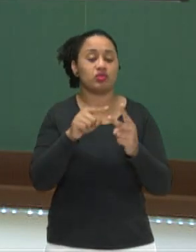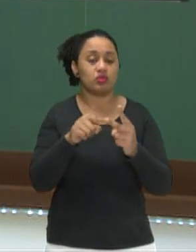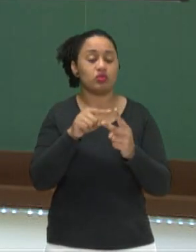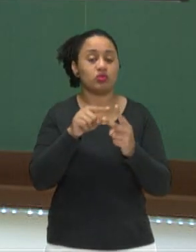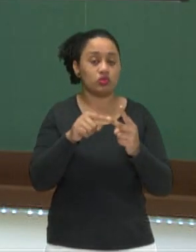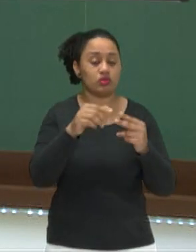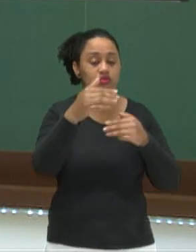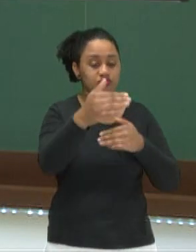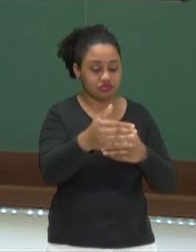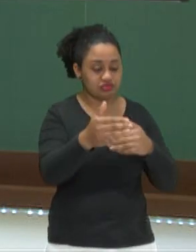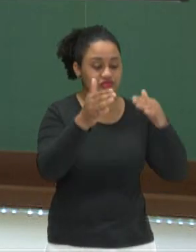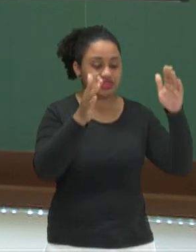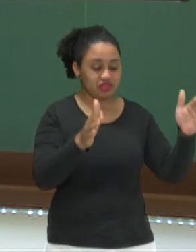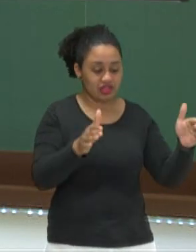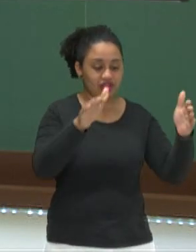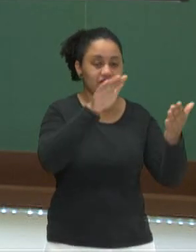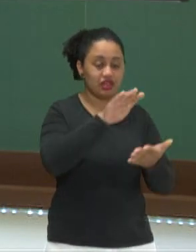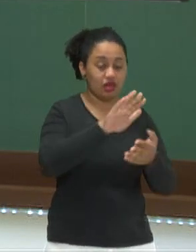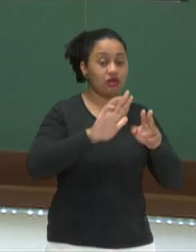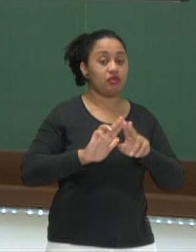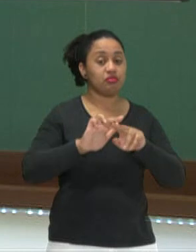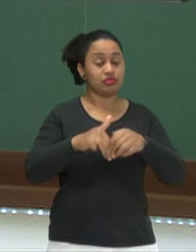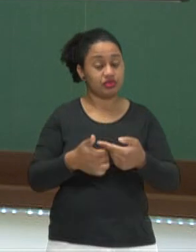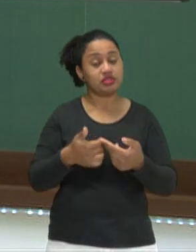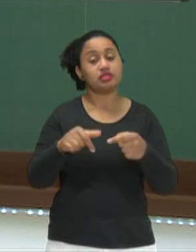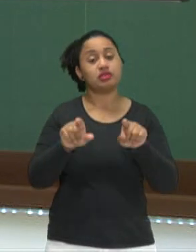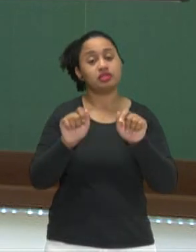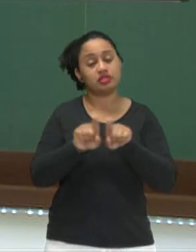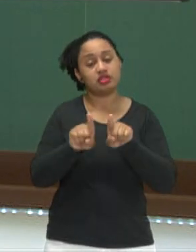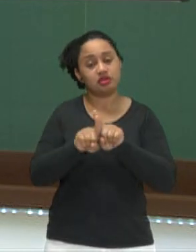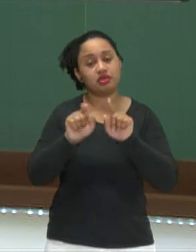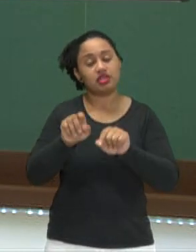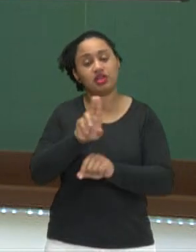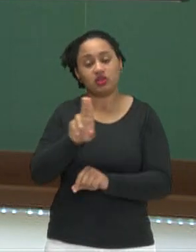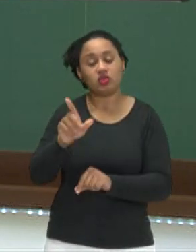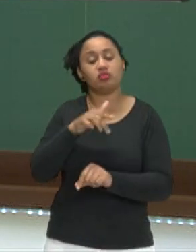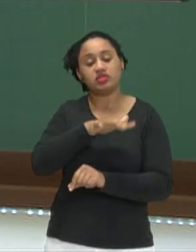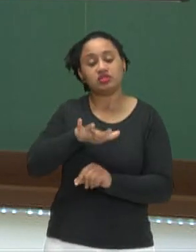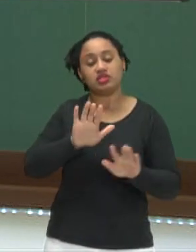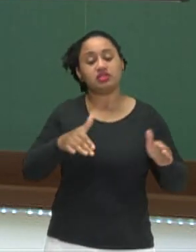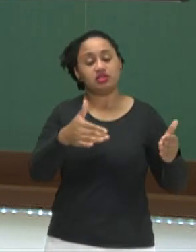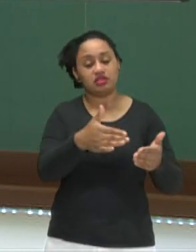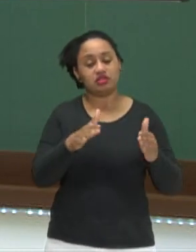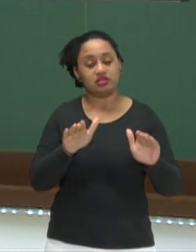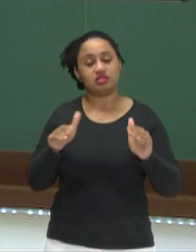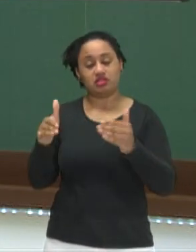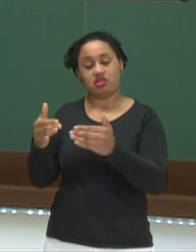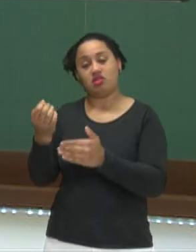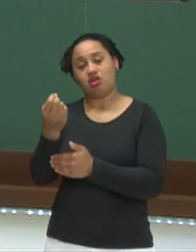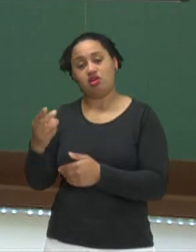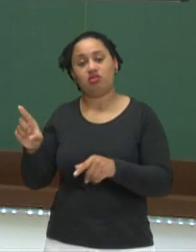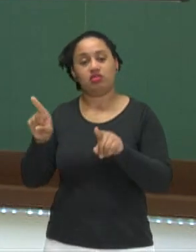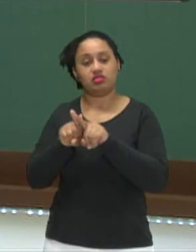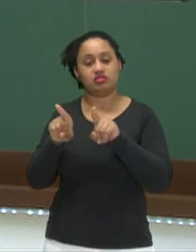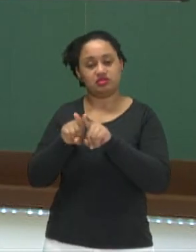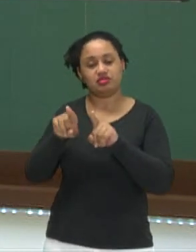duas colocando, e por isso que a gente pode chamar ela de caso particular ou também